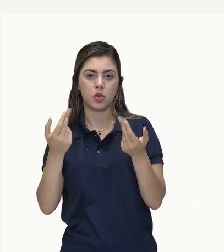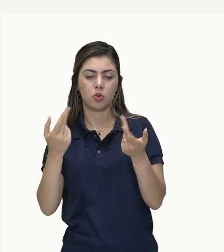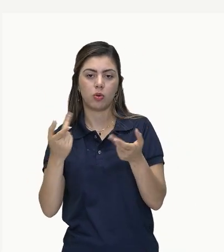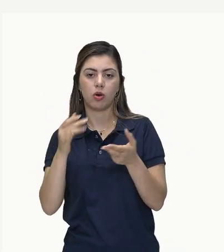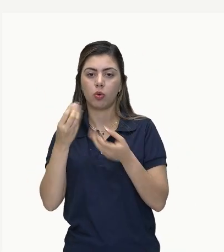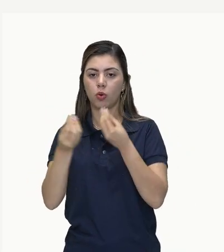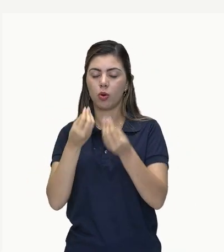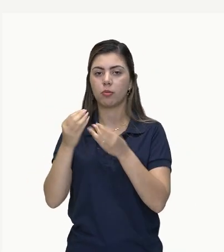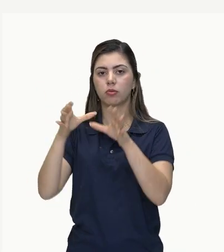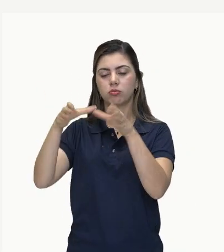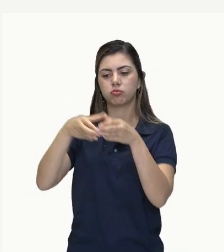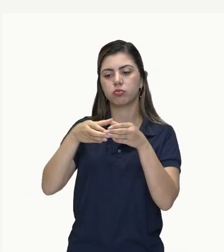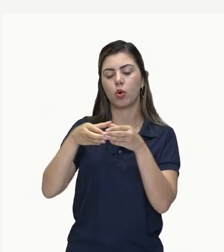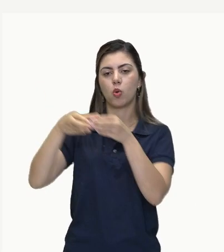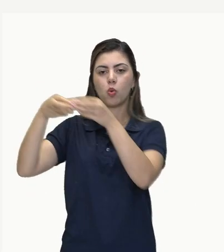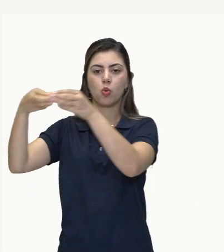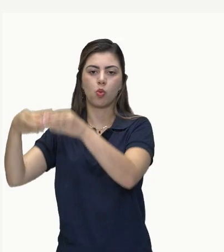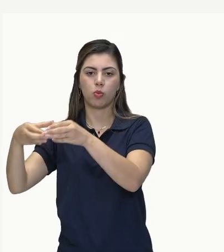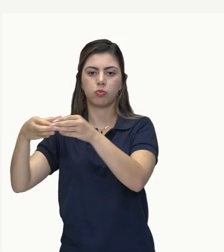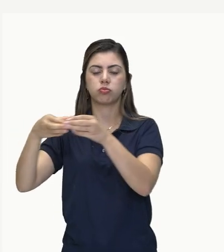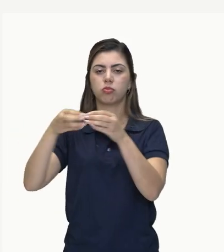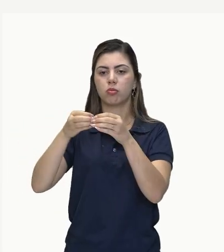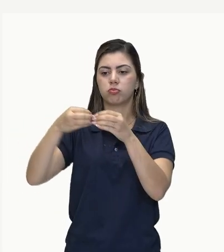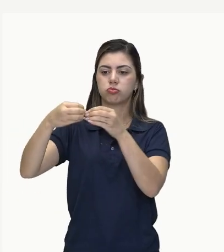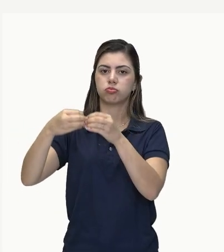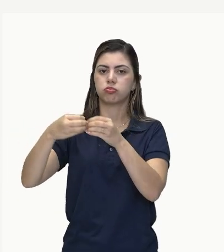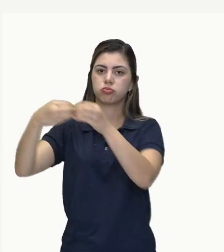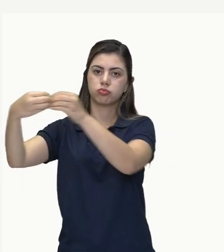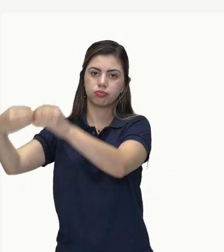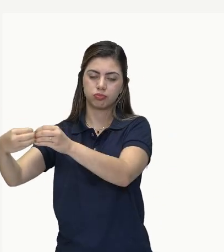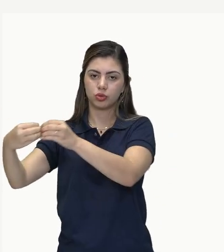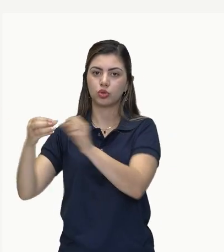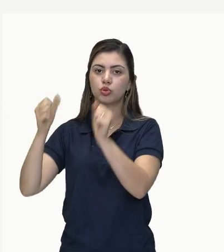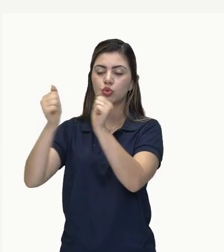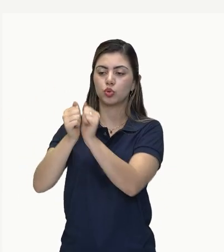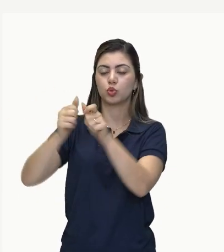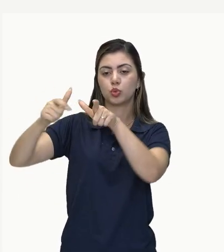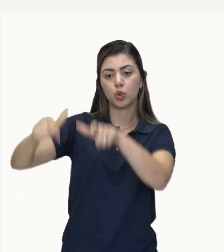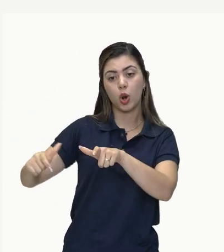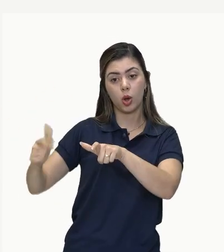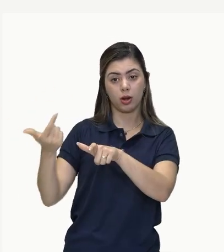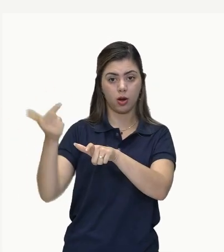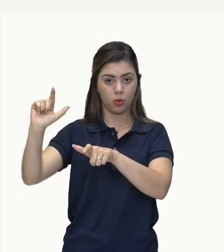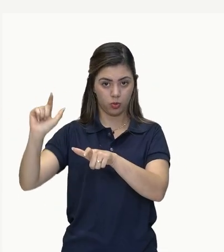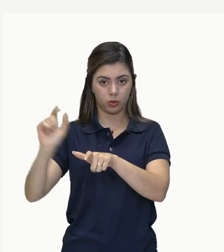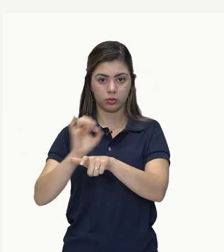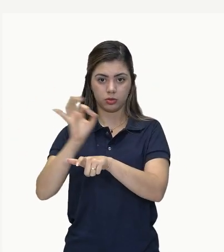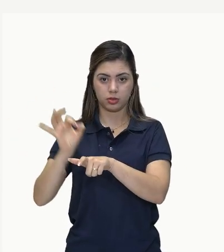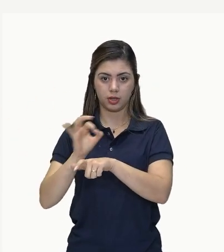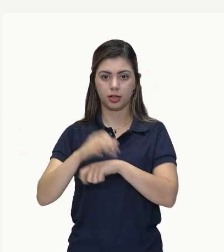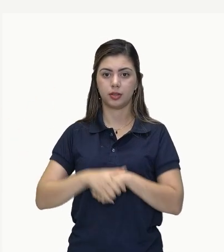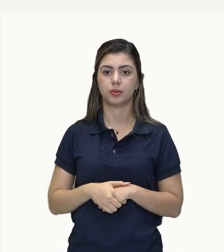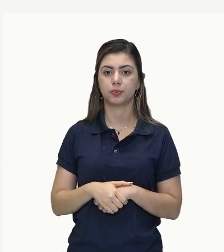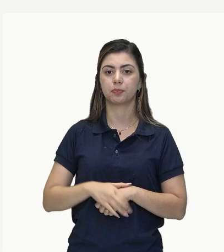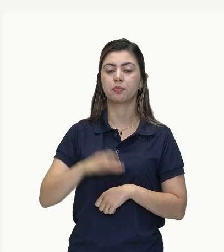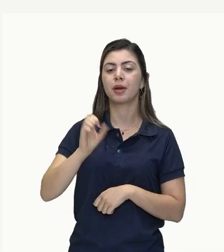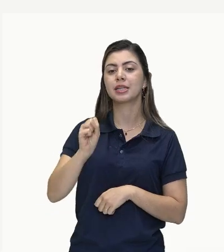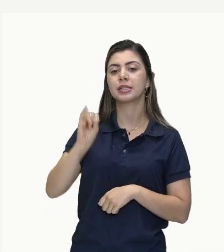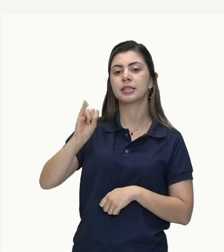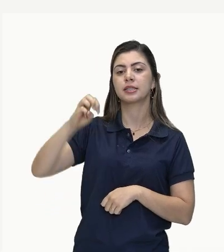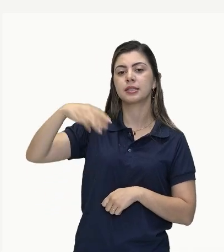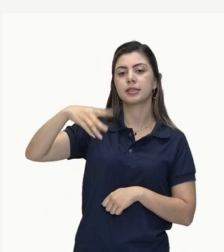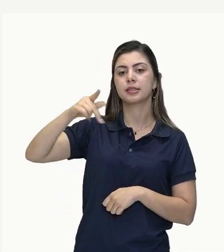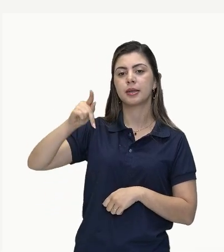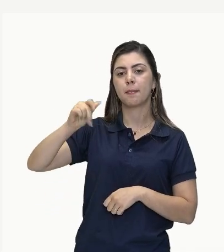ainda naquele espaço onde ela estava anteriormente. Aqui a gente observa que ocorre, né, uma separação. Na simpátrica